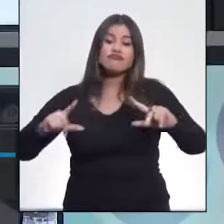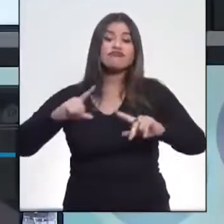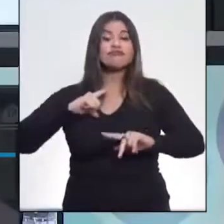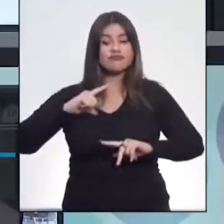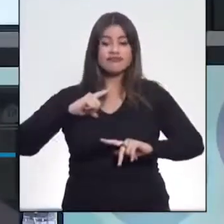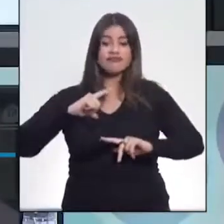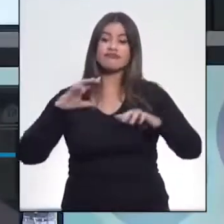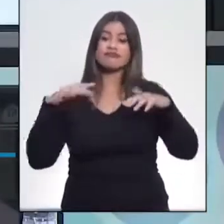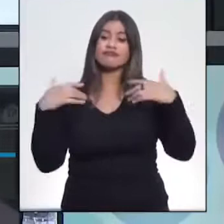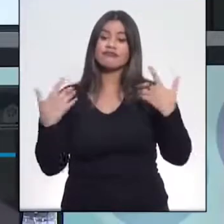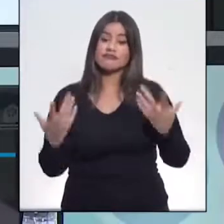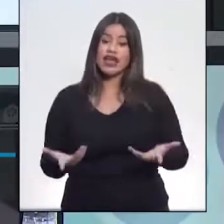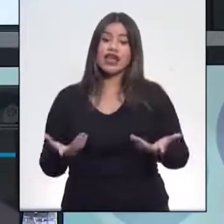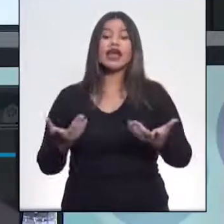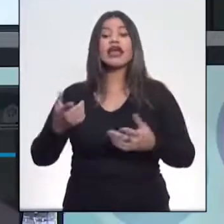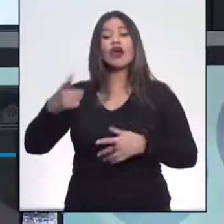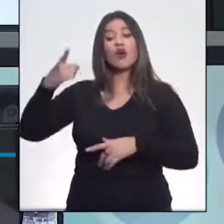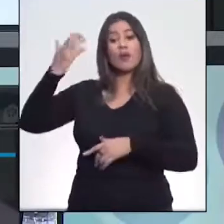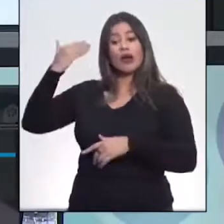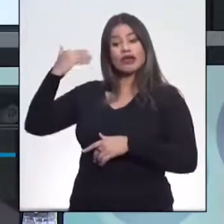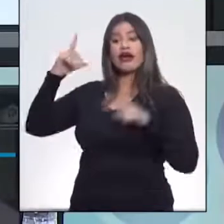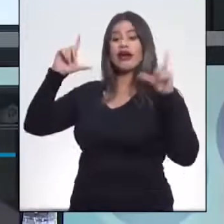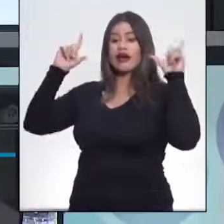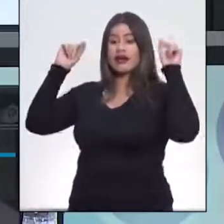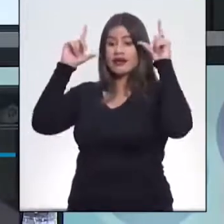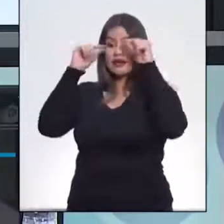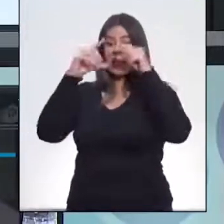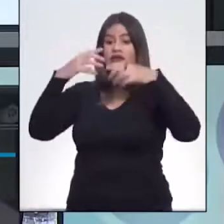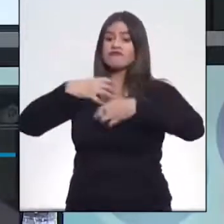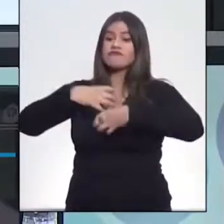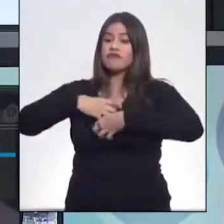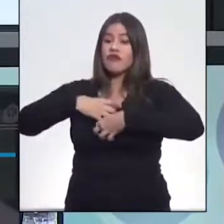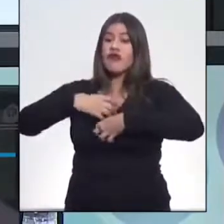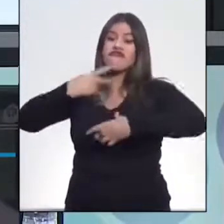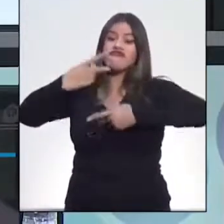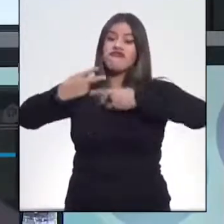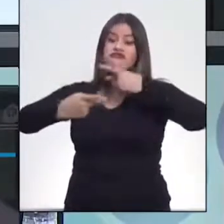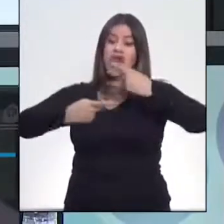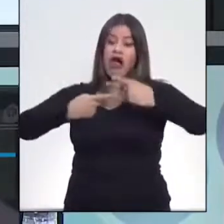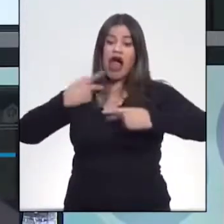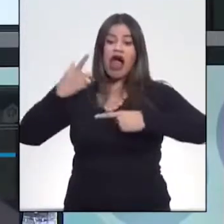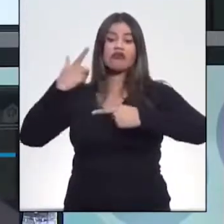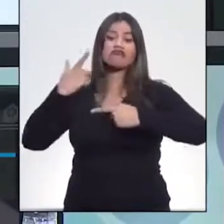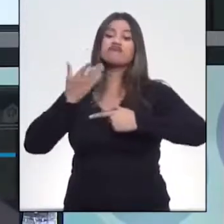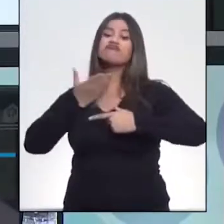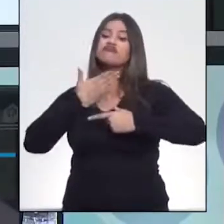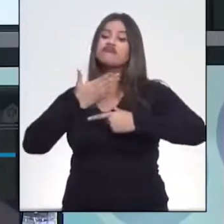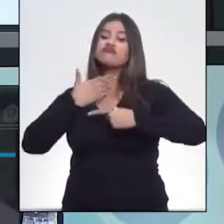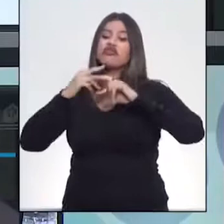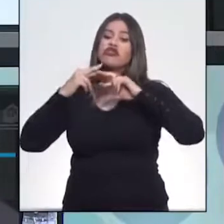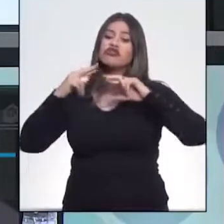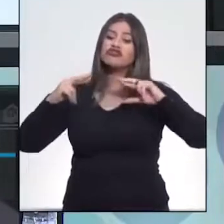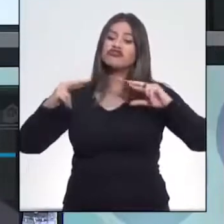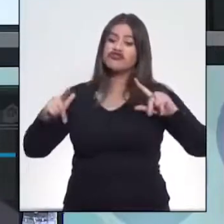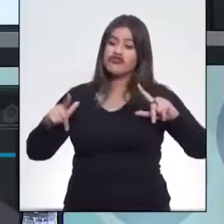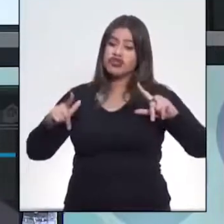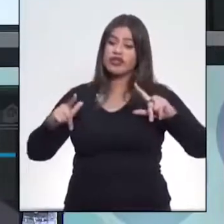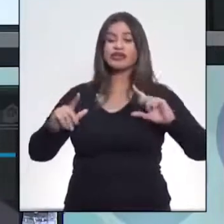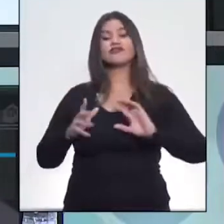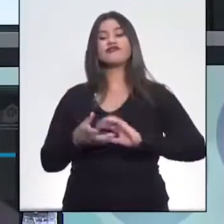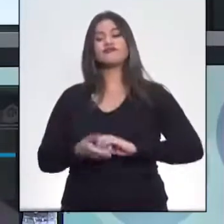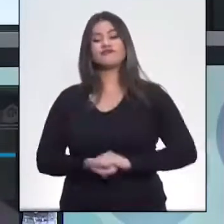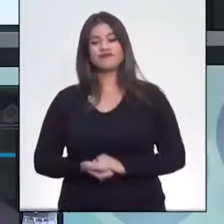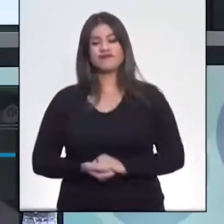também então eles tinham sou táxi diferentes mas cada um é todos eles falavam a mesma língua só que consultax